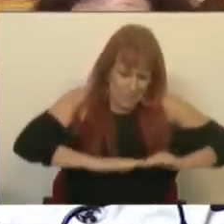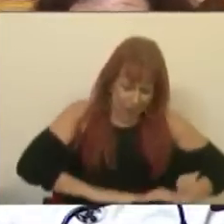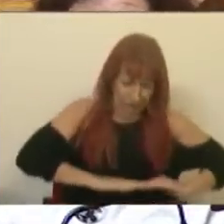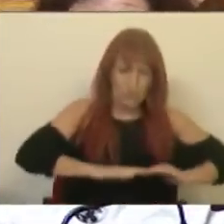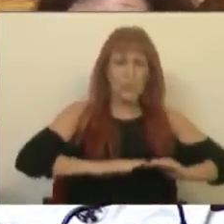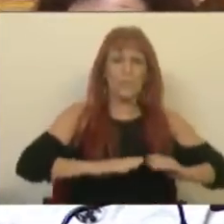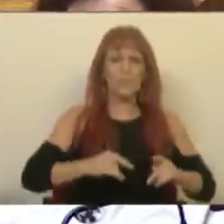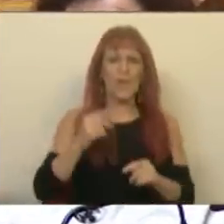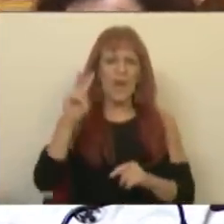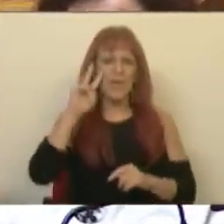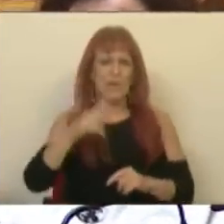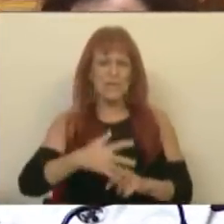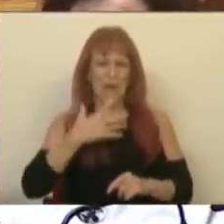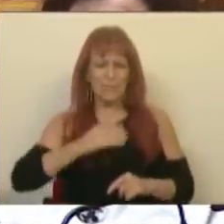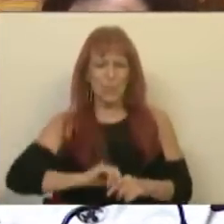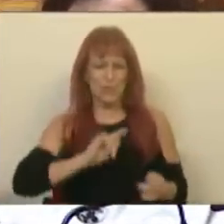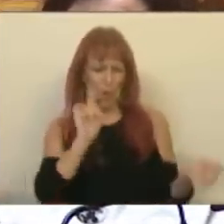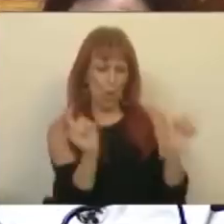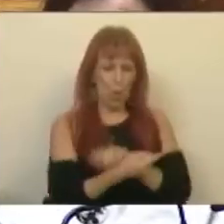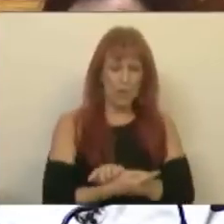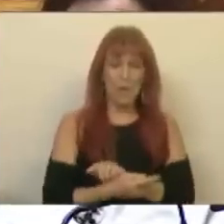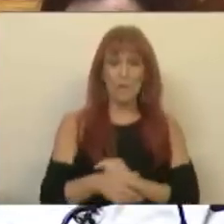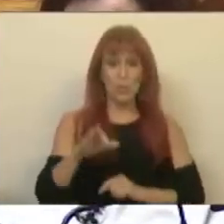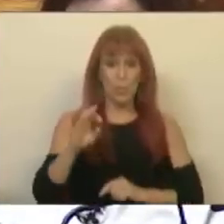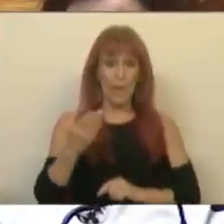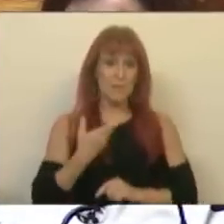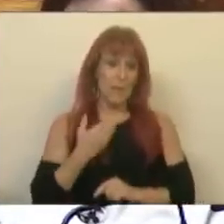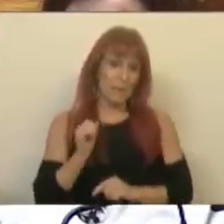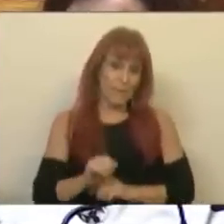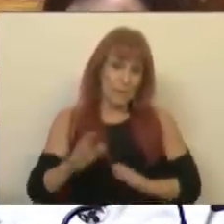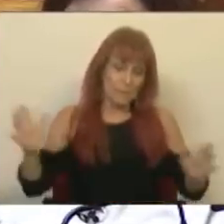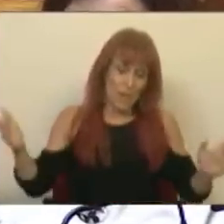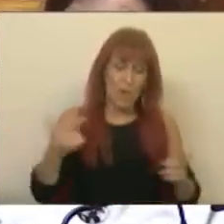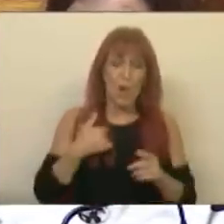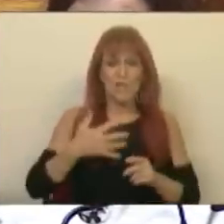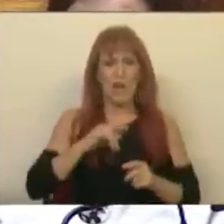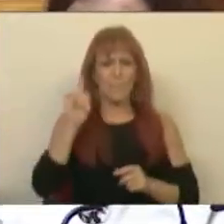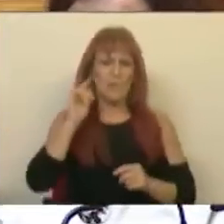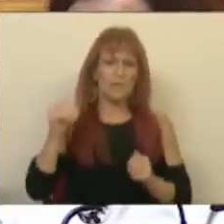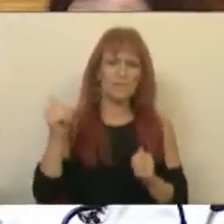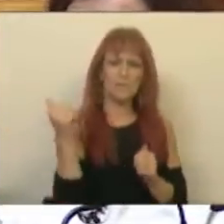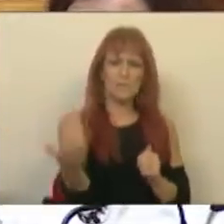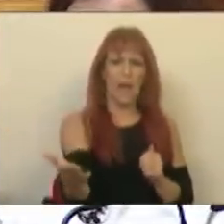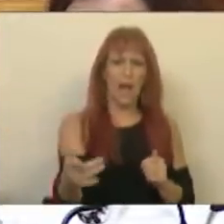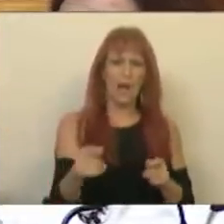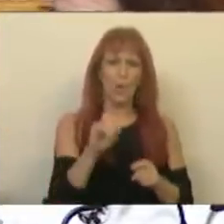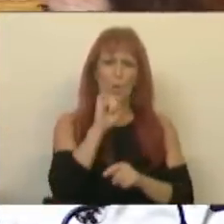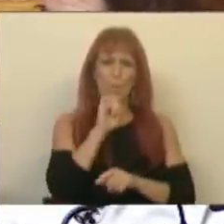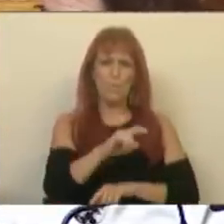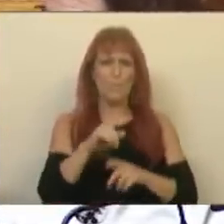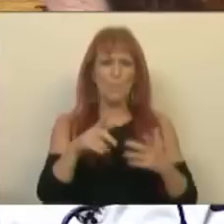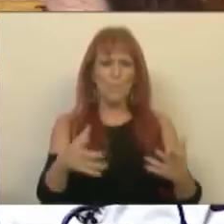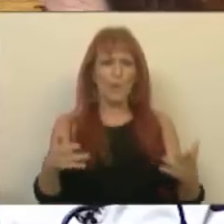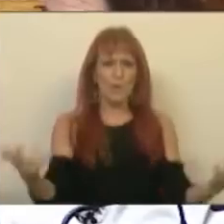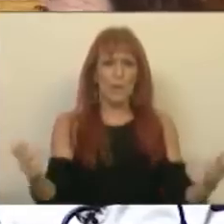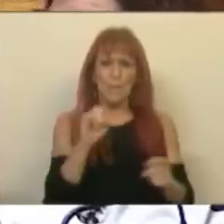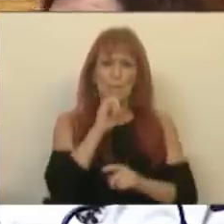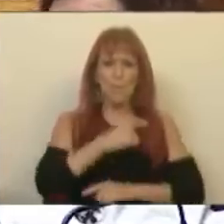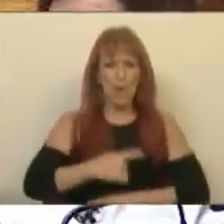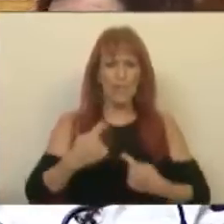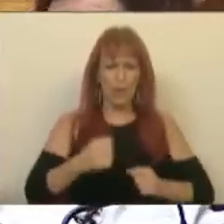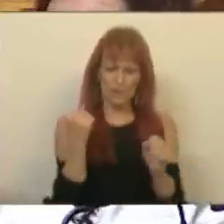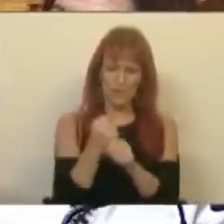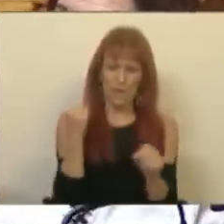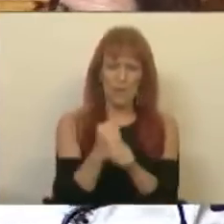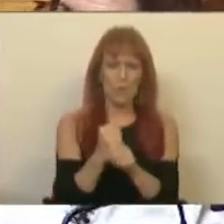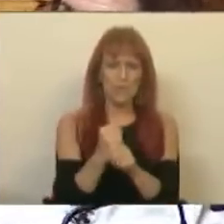é uma visão absolutamente oposta daquela que é do PSD em que nós queremos valorizar aqueles que possam ser possam de